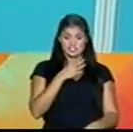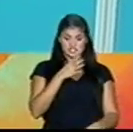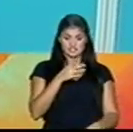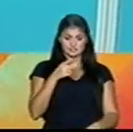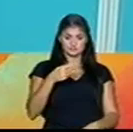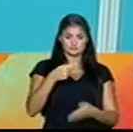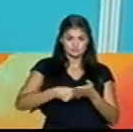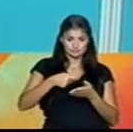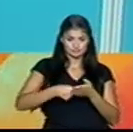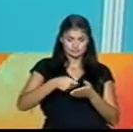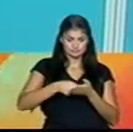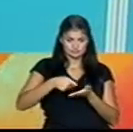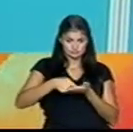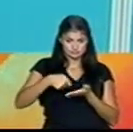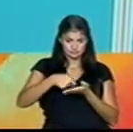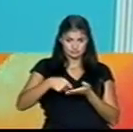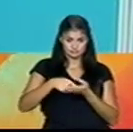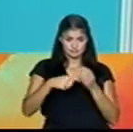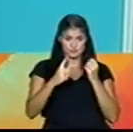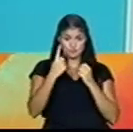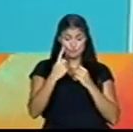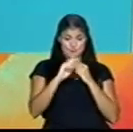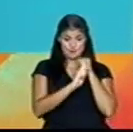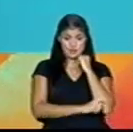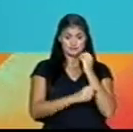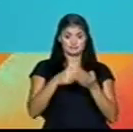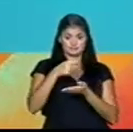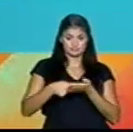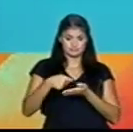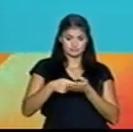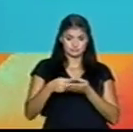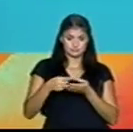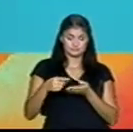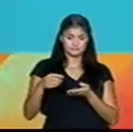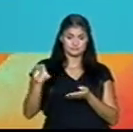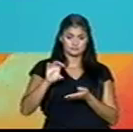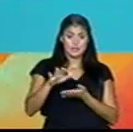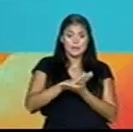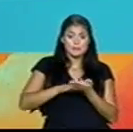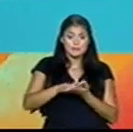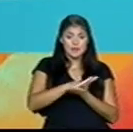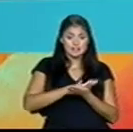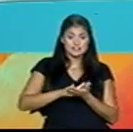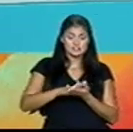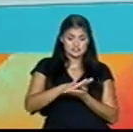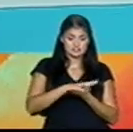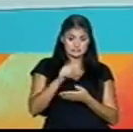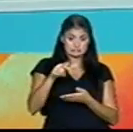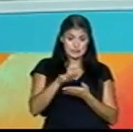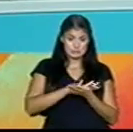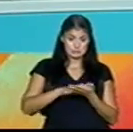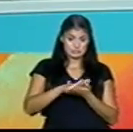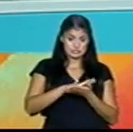Banana esmagada. Uma banana esmagada, não tem nada que saber, é só isto. E agora só juntamos. Isto é a base, eu trouxe ali várias opções. Uhum. A base